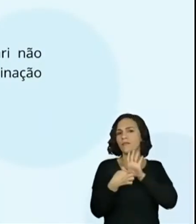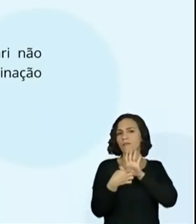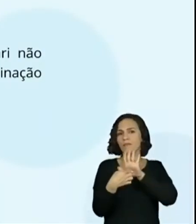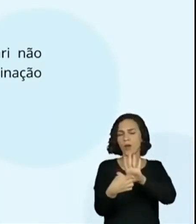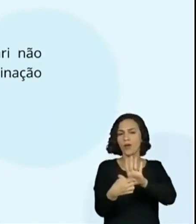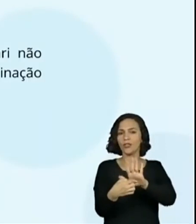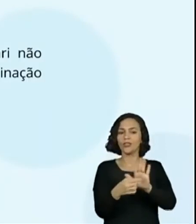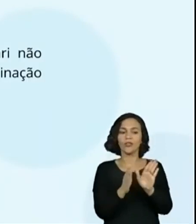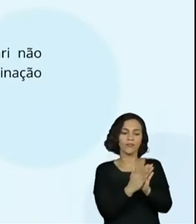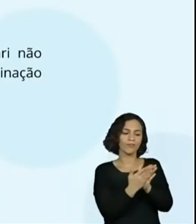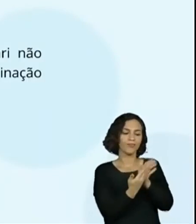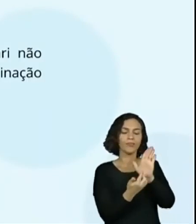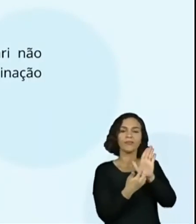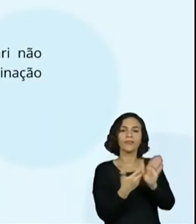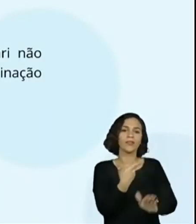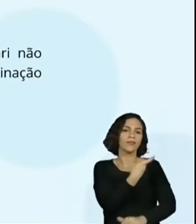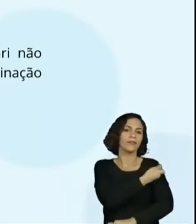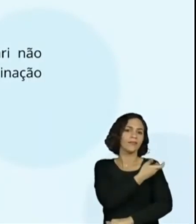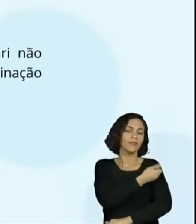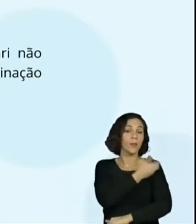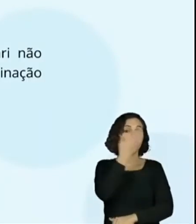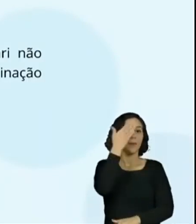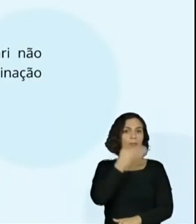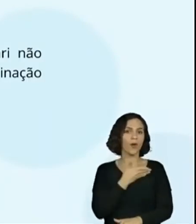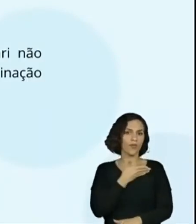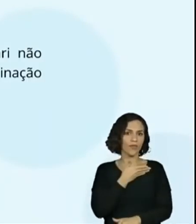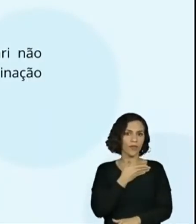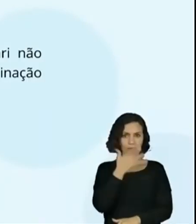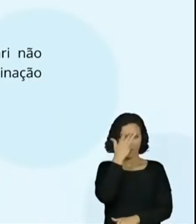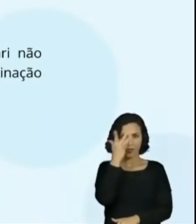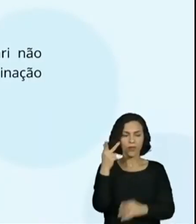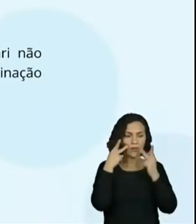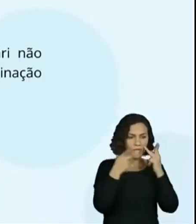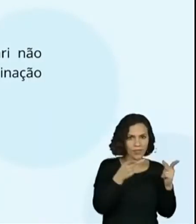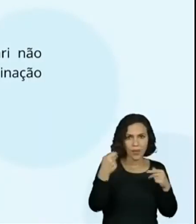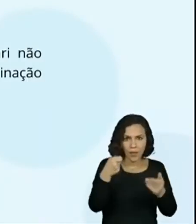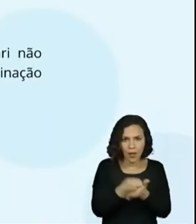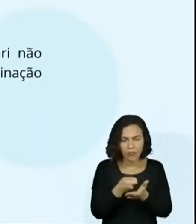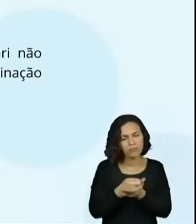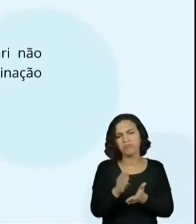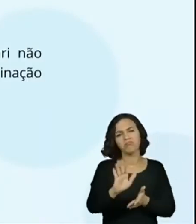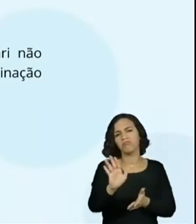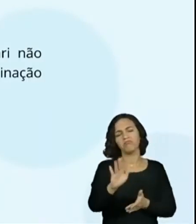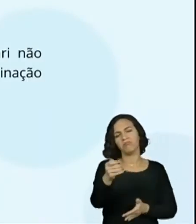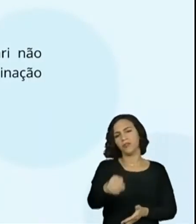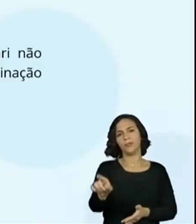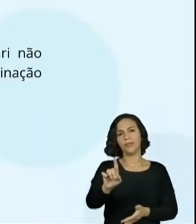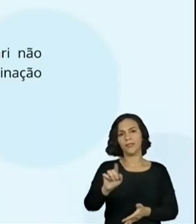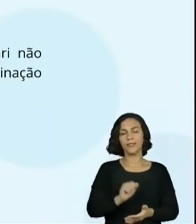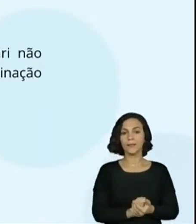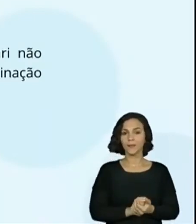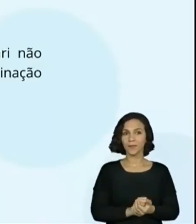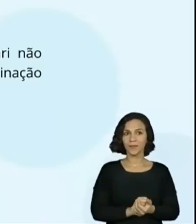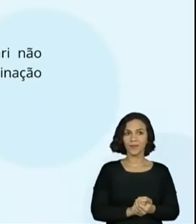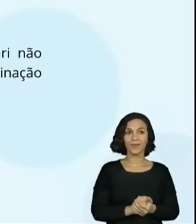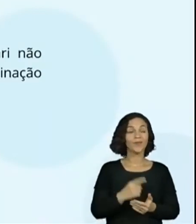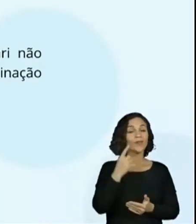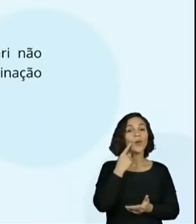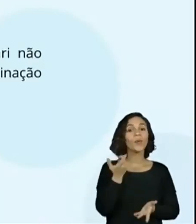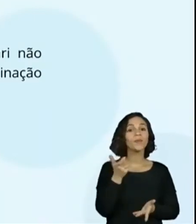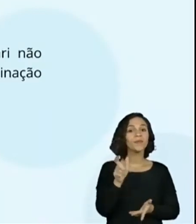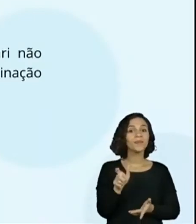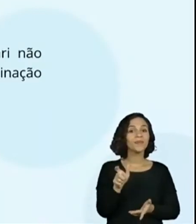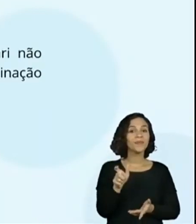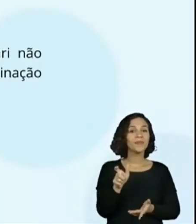da carteirinha de vacinação para visita aos parques. E aí, qual... Ah, já estão colocando